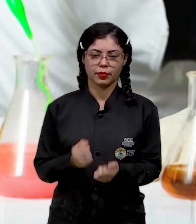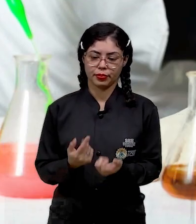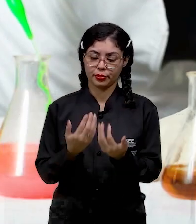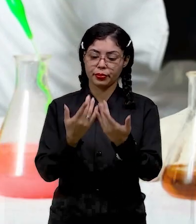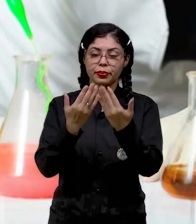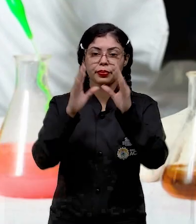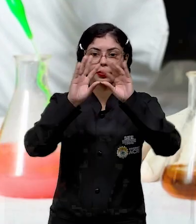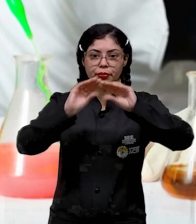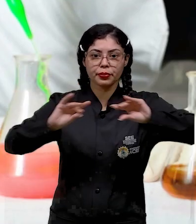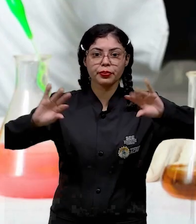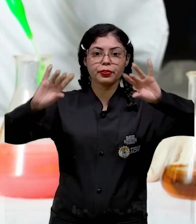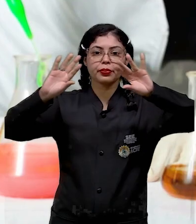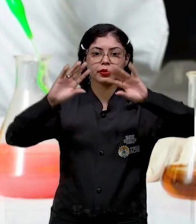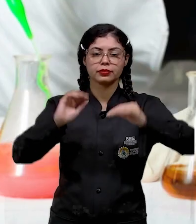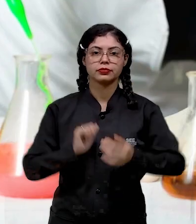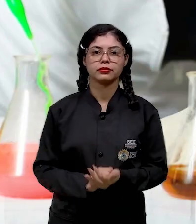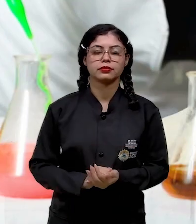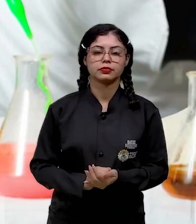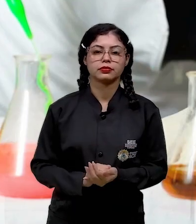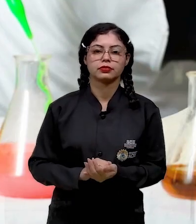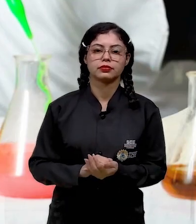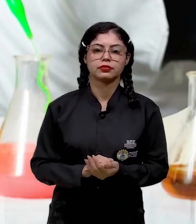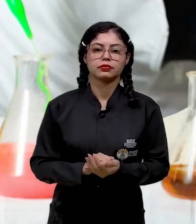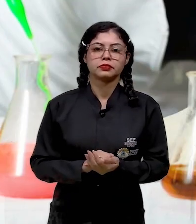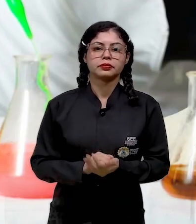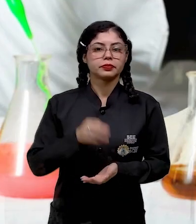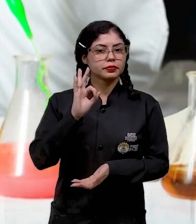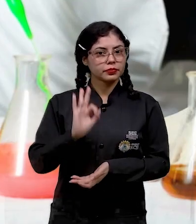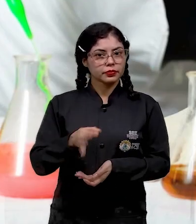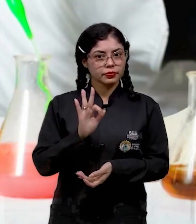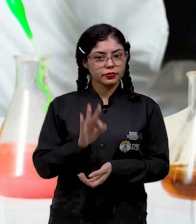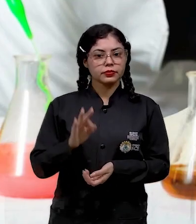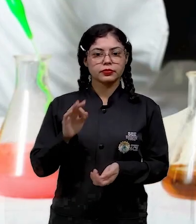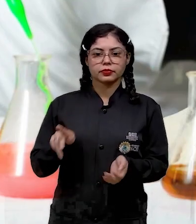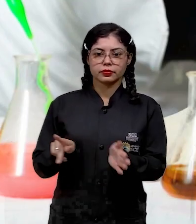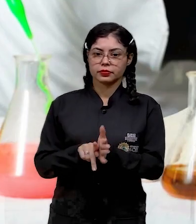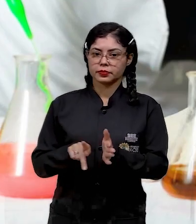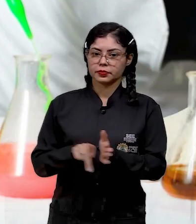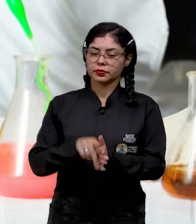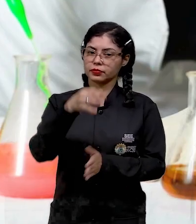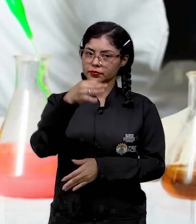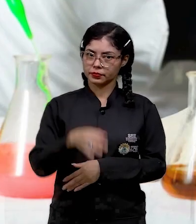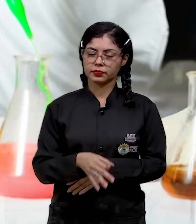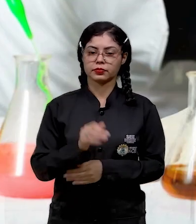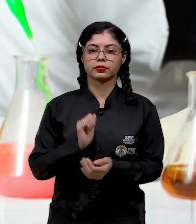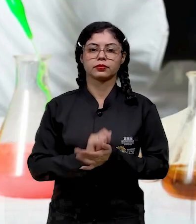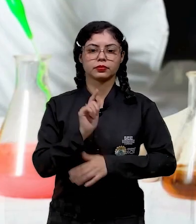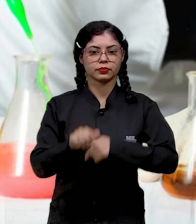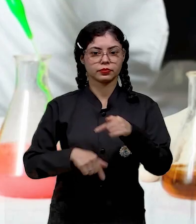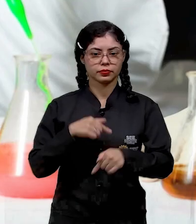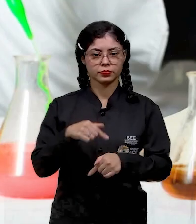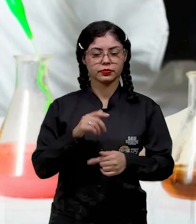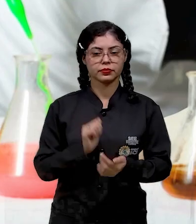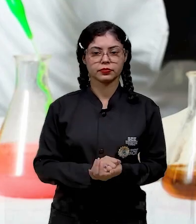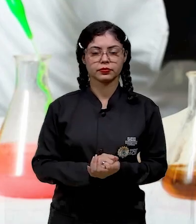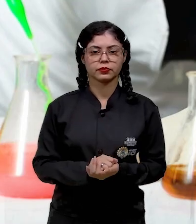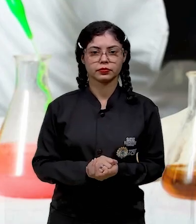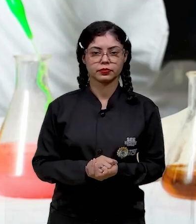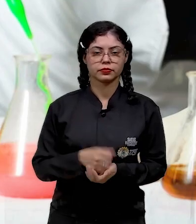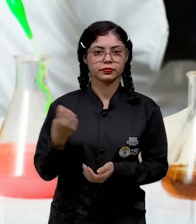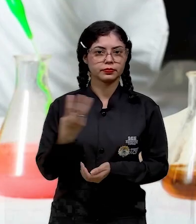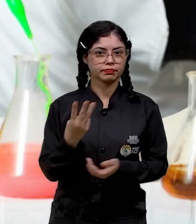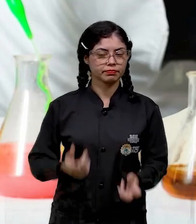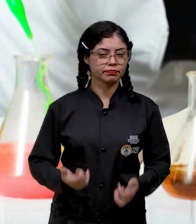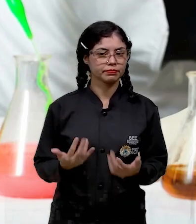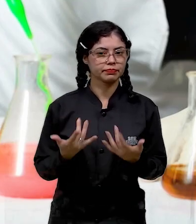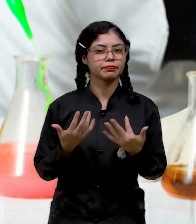ter combustão, né? Então, essa daqui, com certeza, é uma reação química. O 3, né, é o ferver a